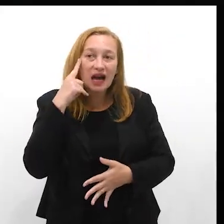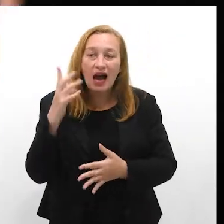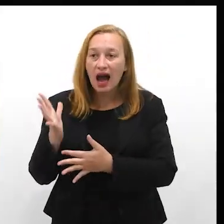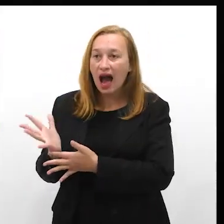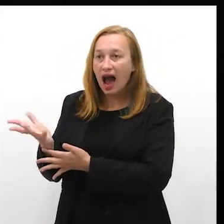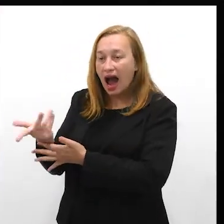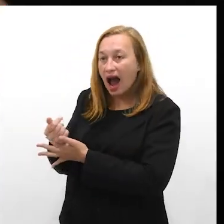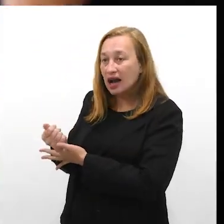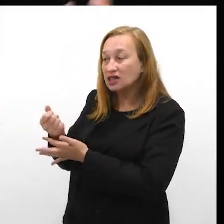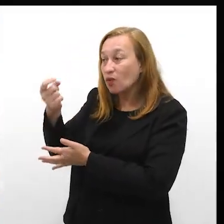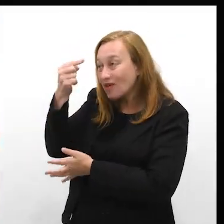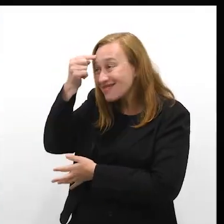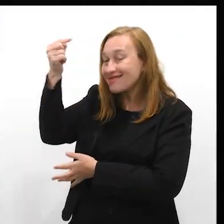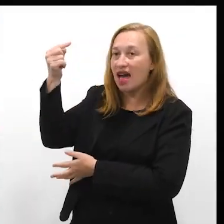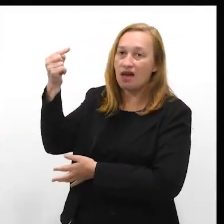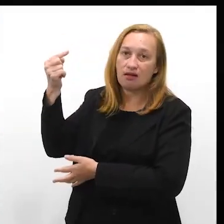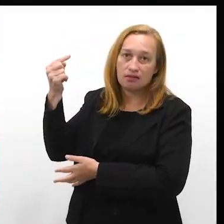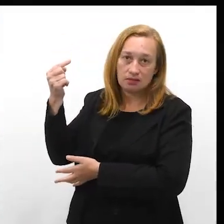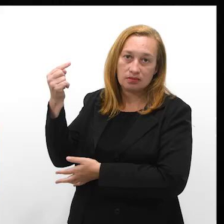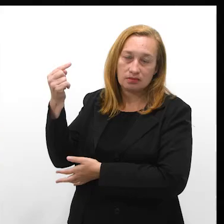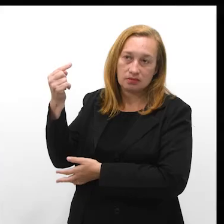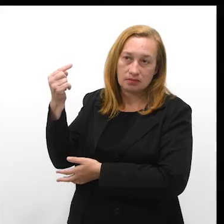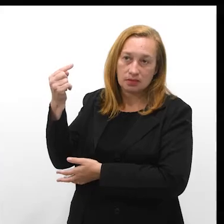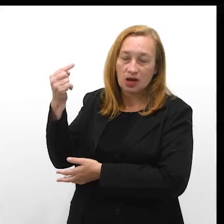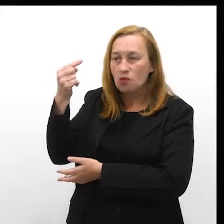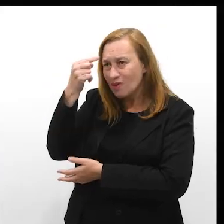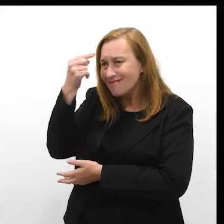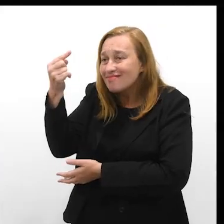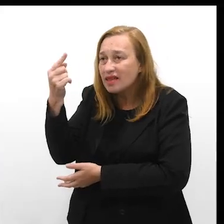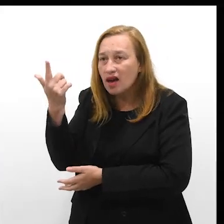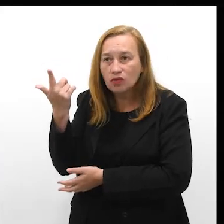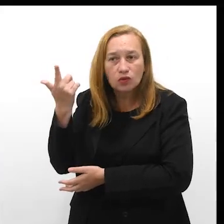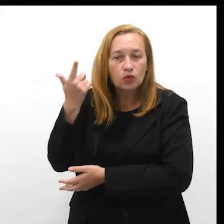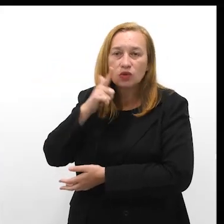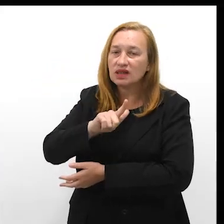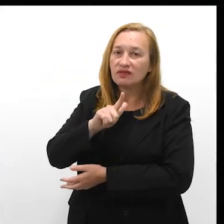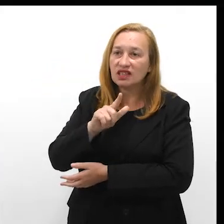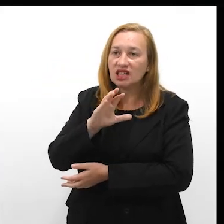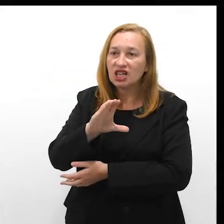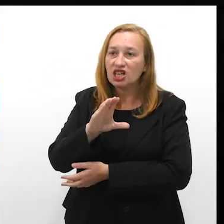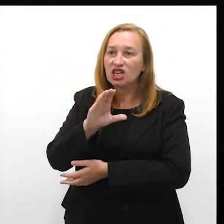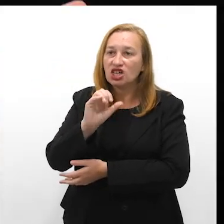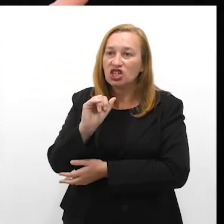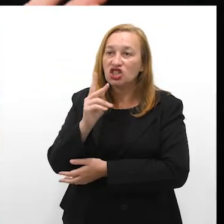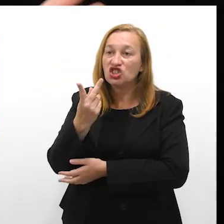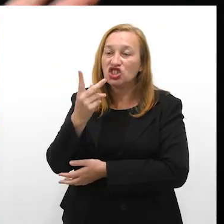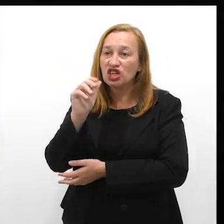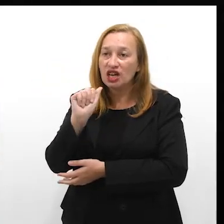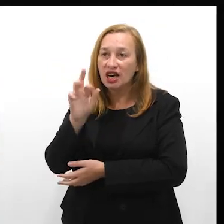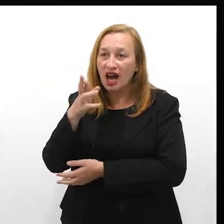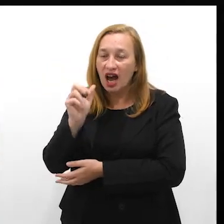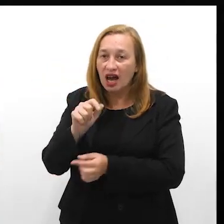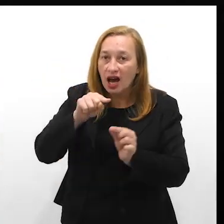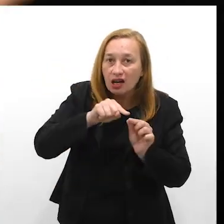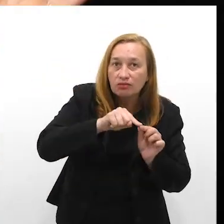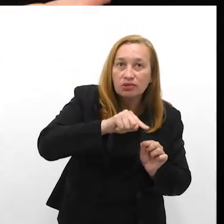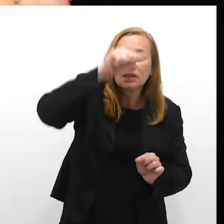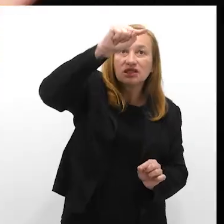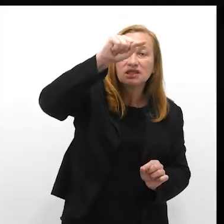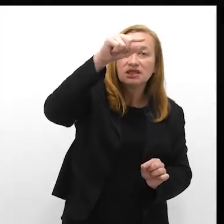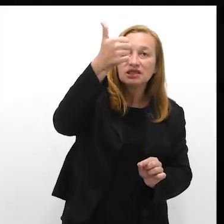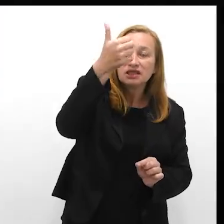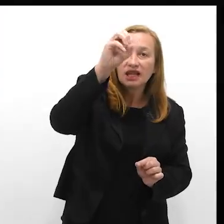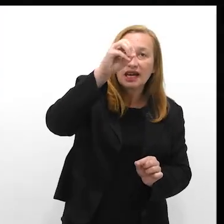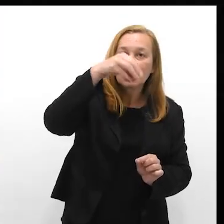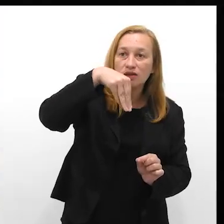Se você for pensar, a arte agora é a ideia. Você tem uma ideia, você não consegue fazer essa xícara, mas eu quero fazer uma xícara de 10